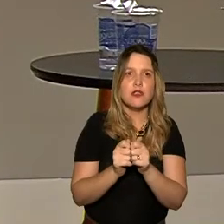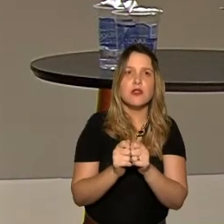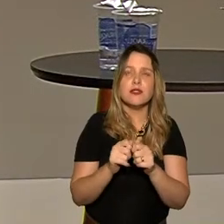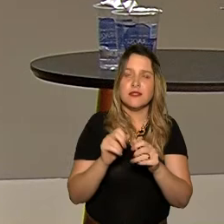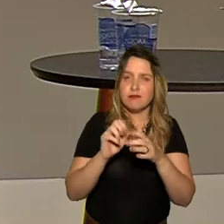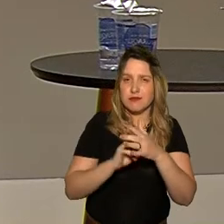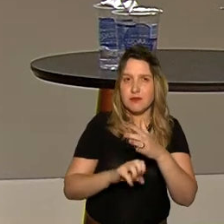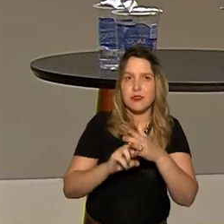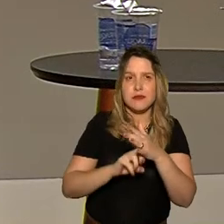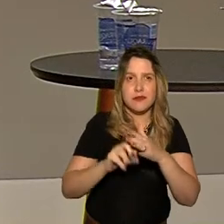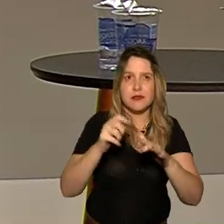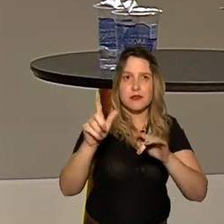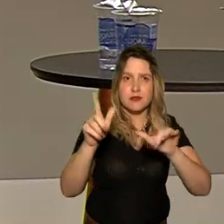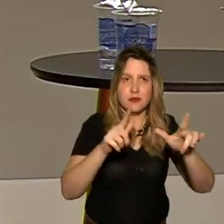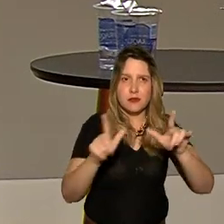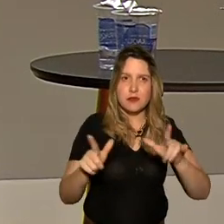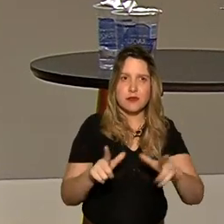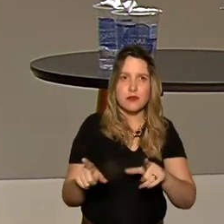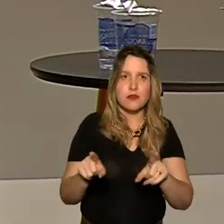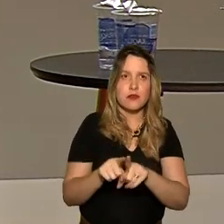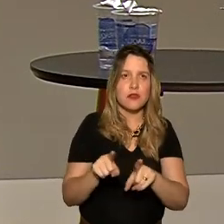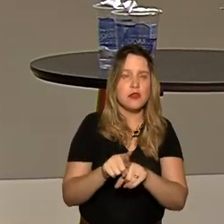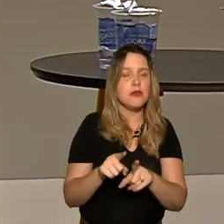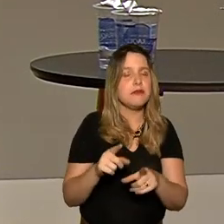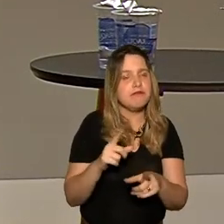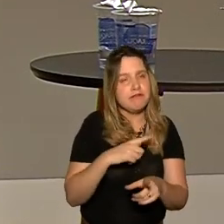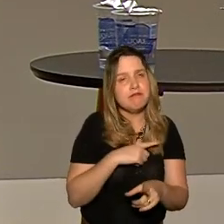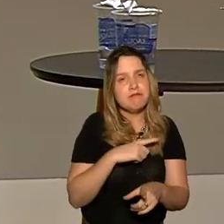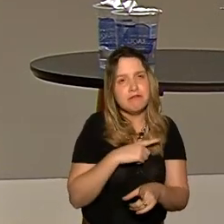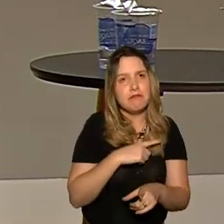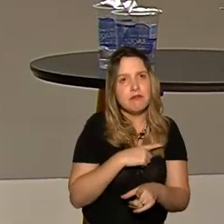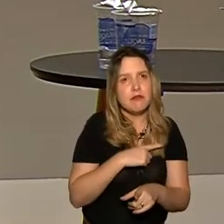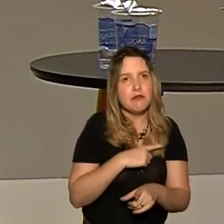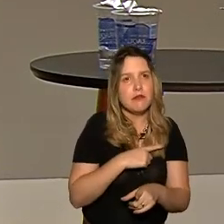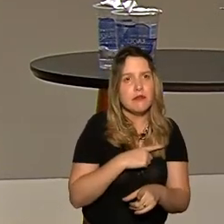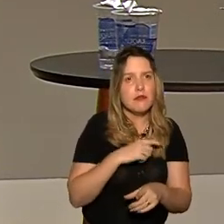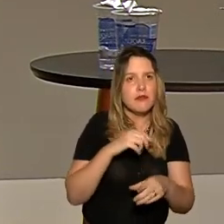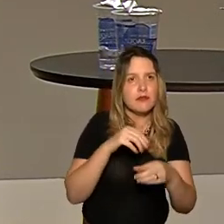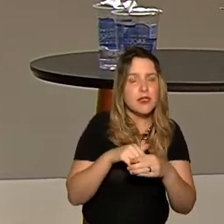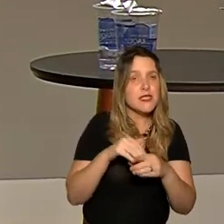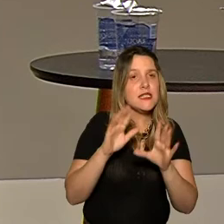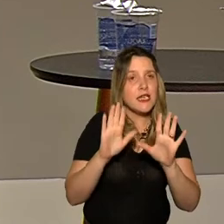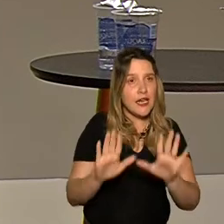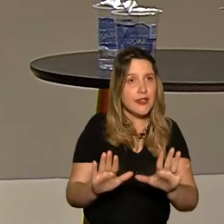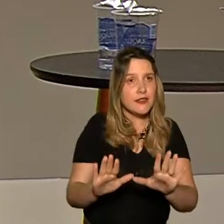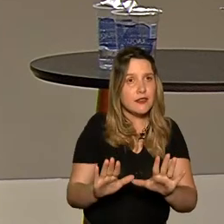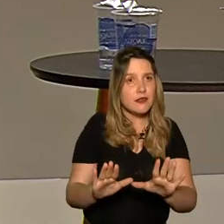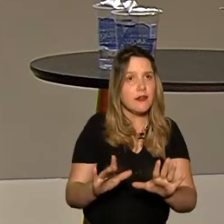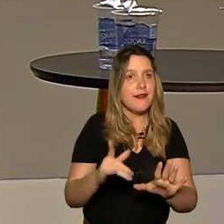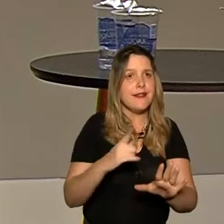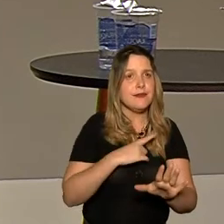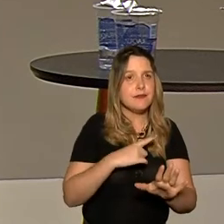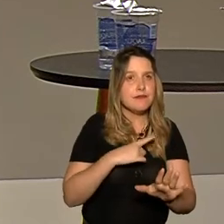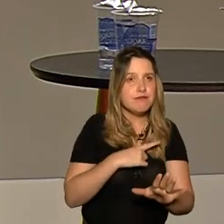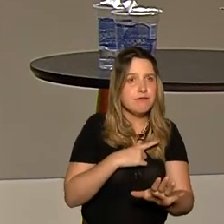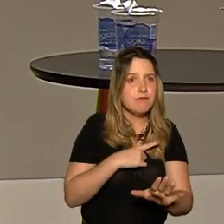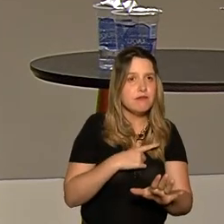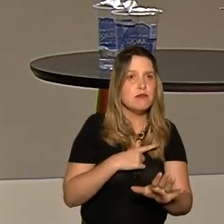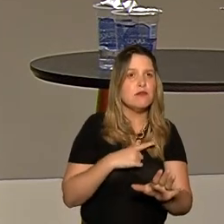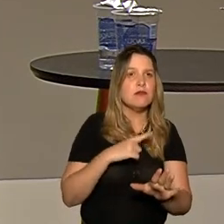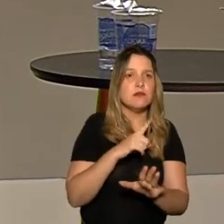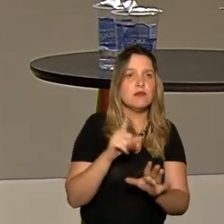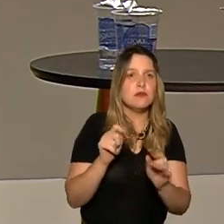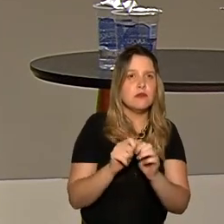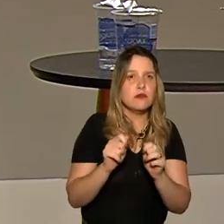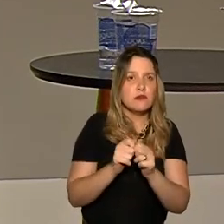2013 mas de forma mais contundente reivindicavam né O passe livre uma